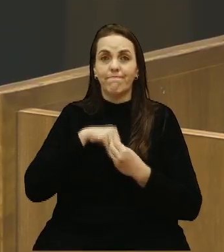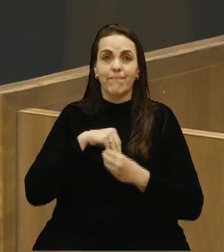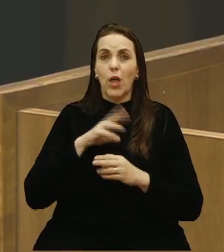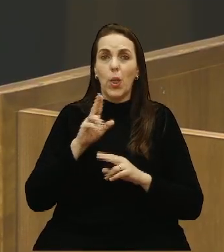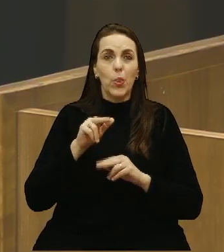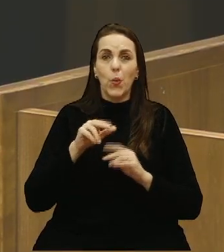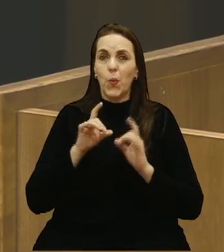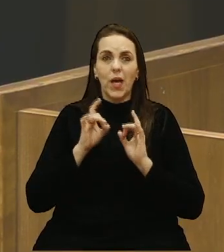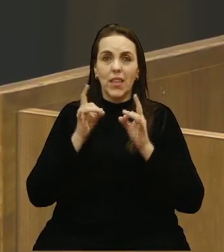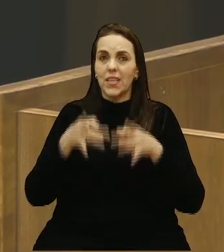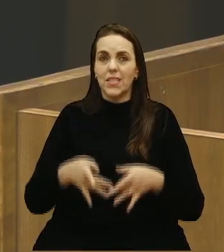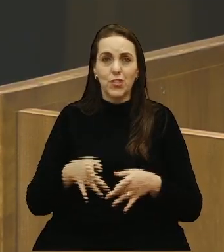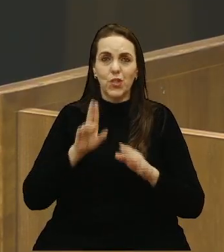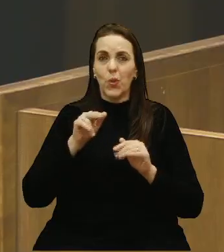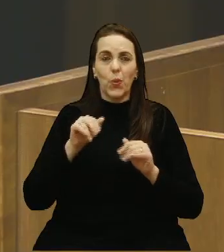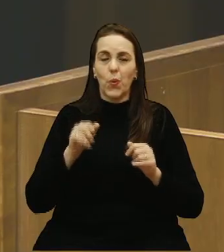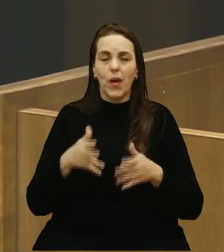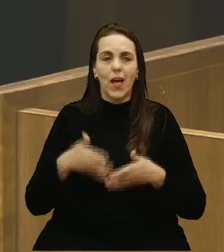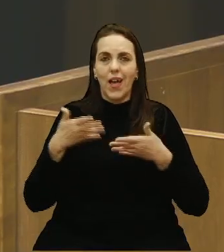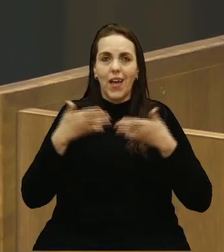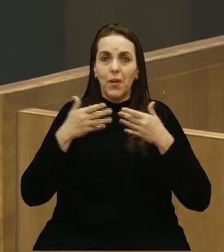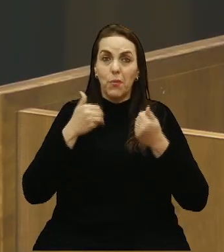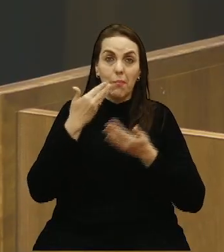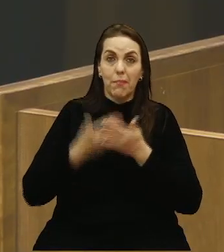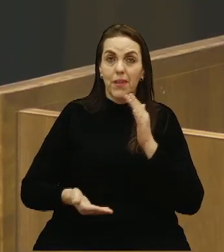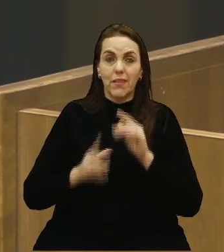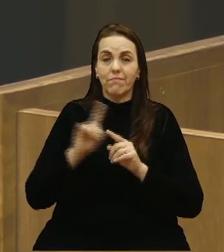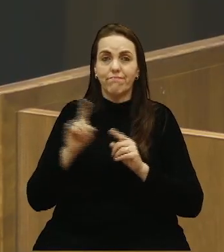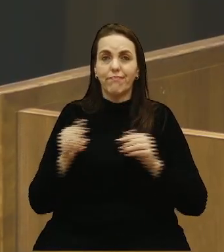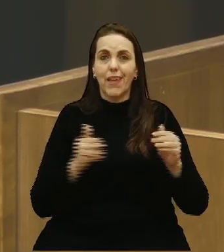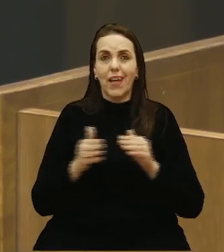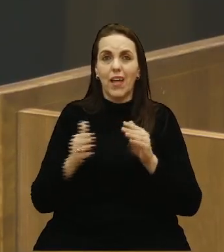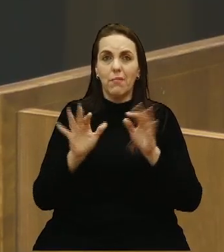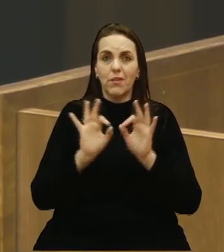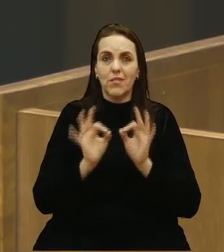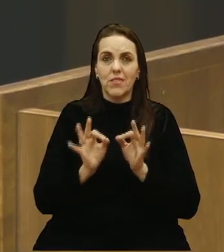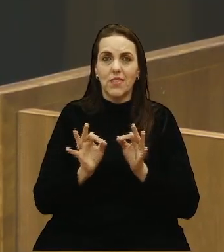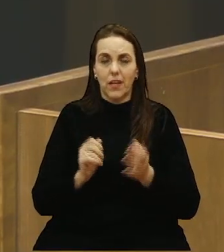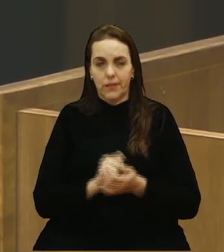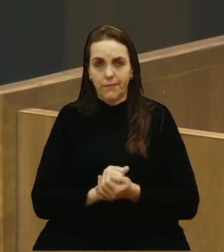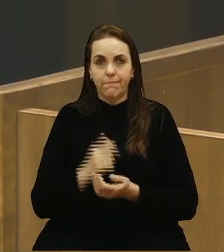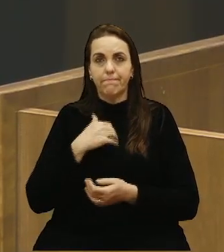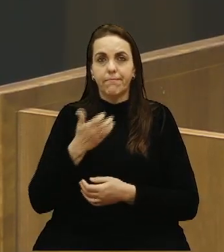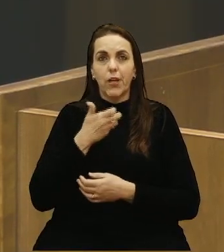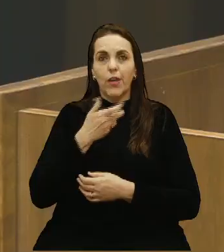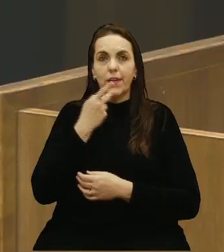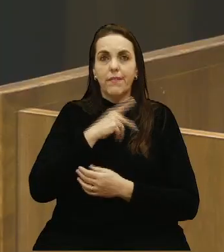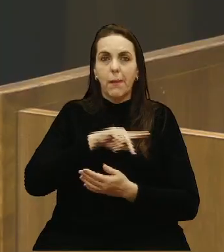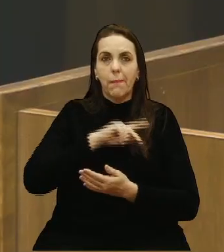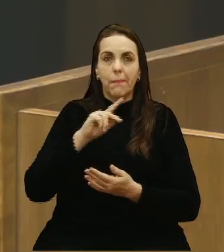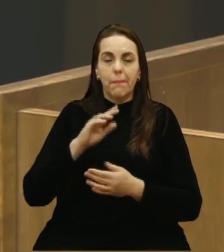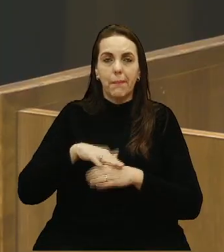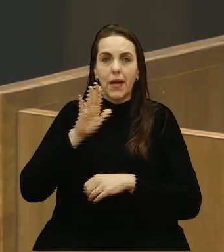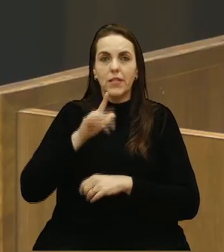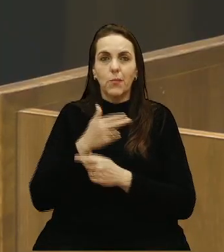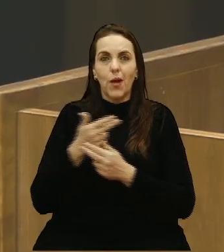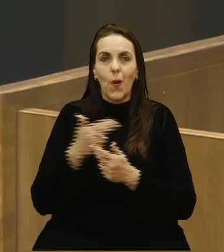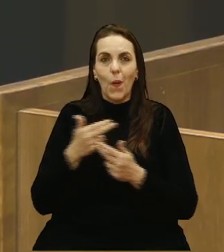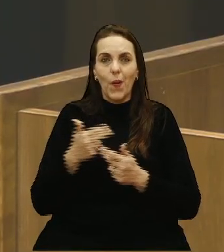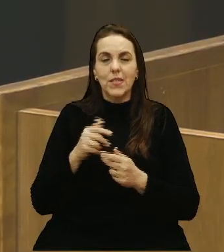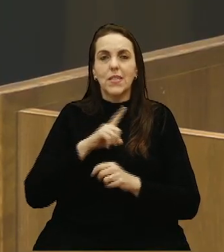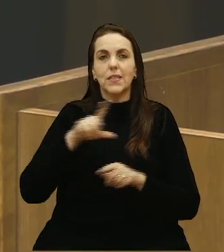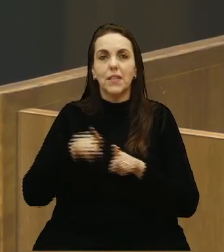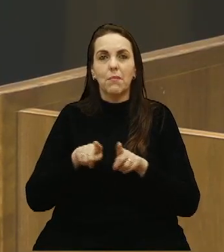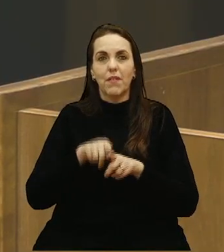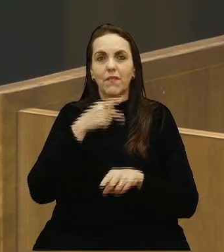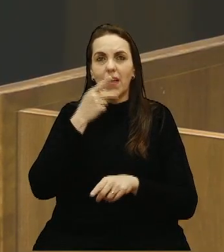não desanimar e seguir que a gente está no caminho certo. Então aqui eu queria falar mais sobre essas coisas, também dizer